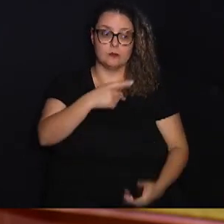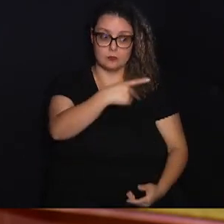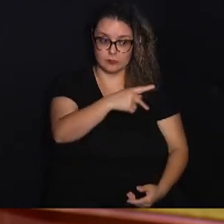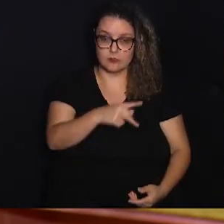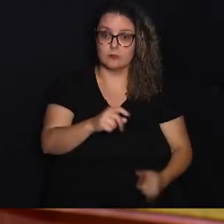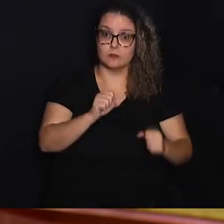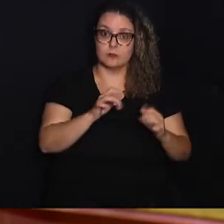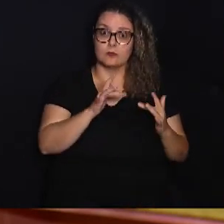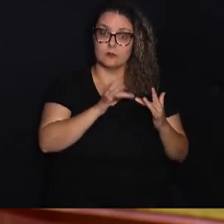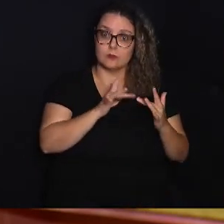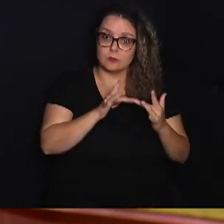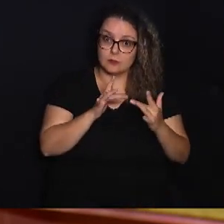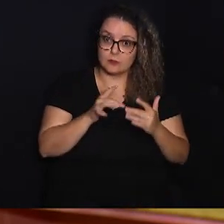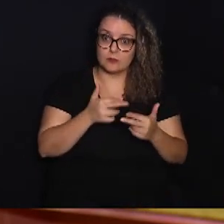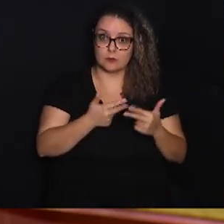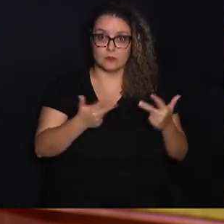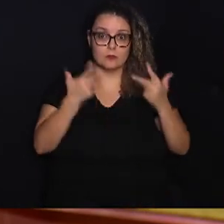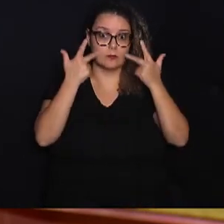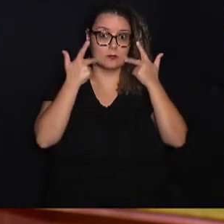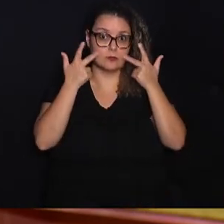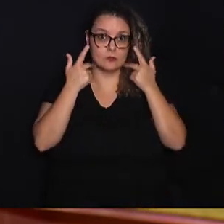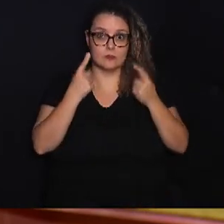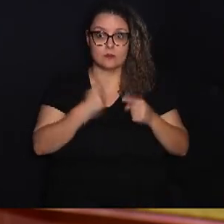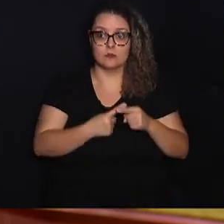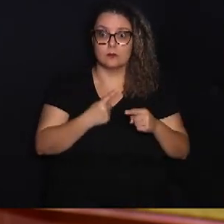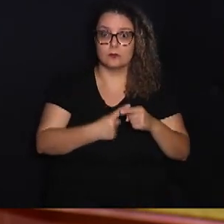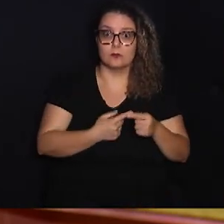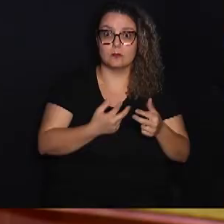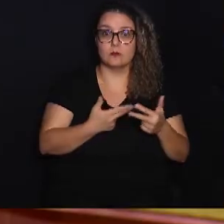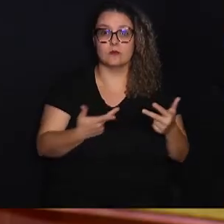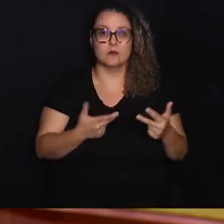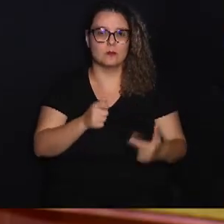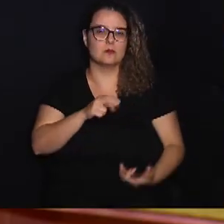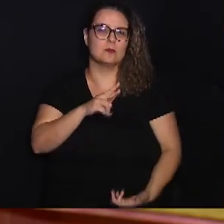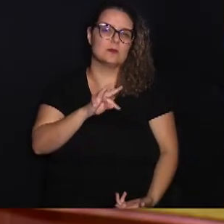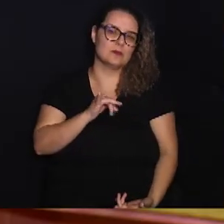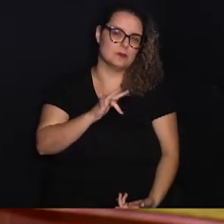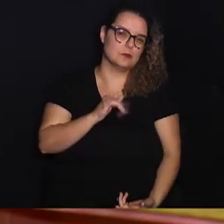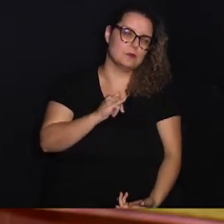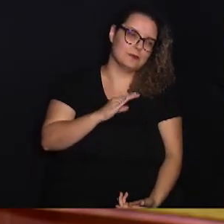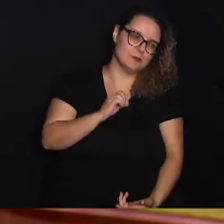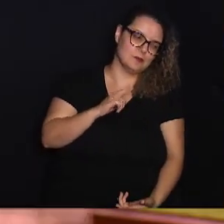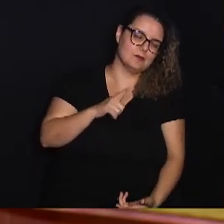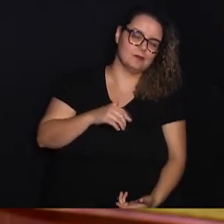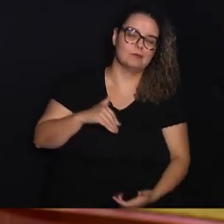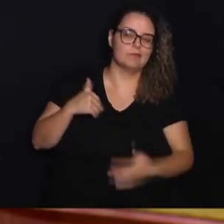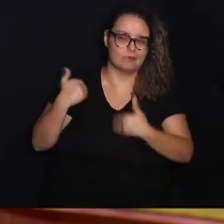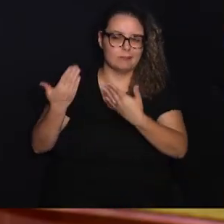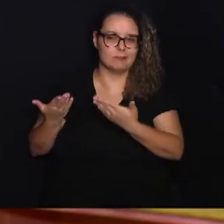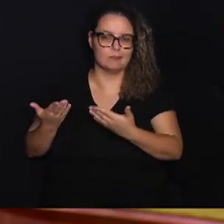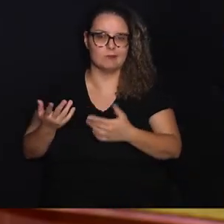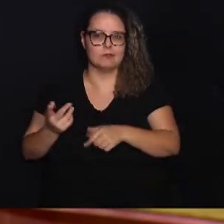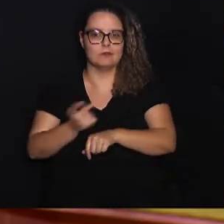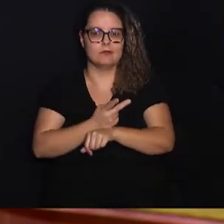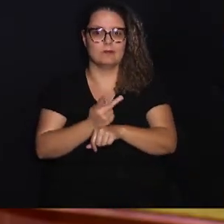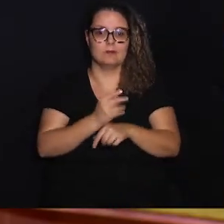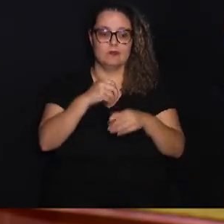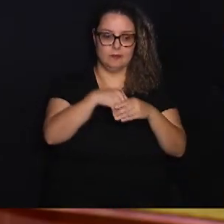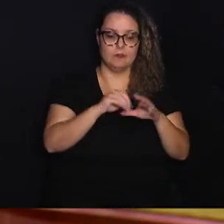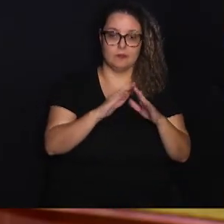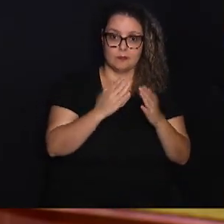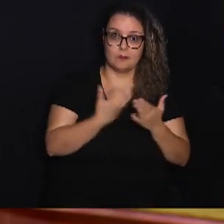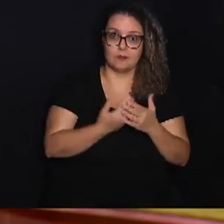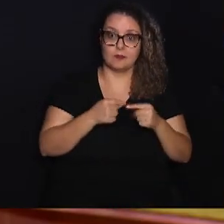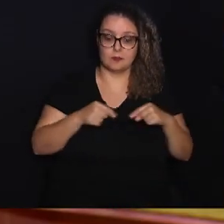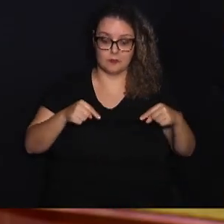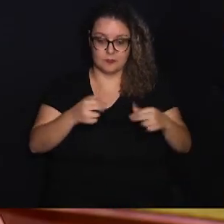ter contato com as coisas naturais, porque coisas muito artificiais a gente já tem fora. Então a gente procura trazer dentro da escola, dentro da